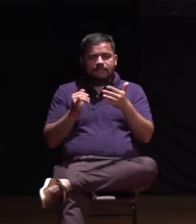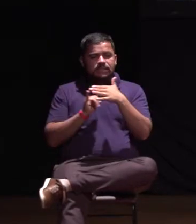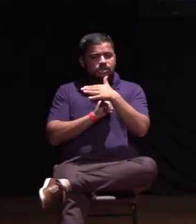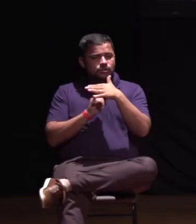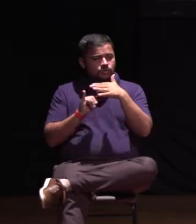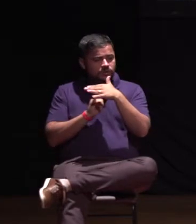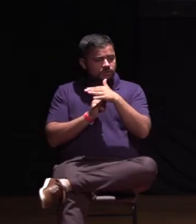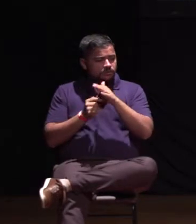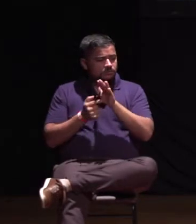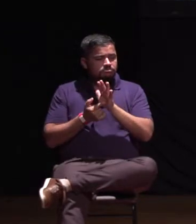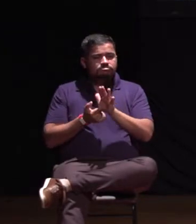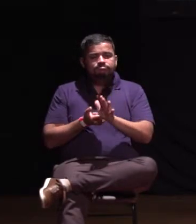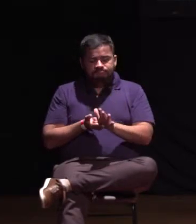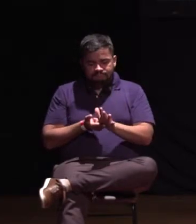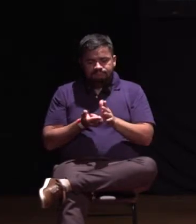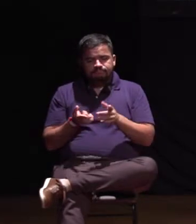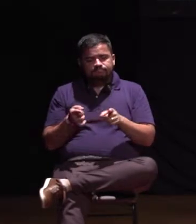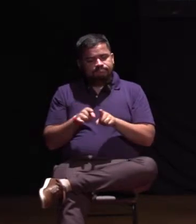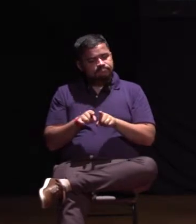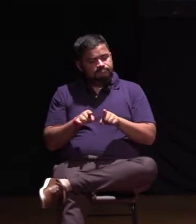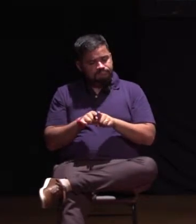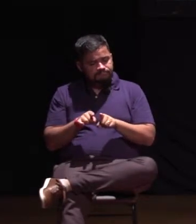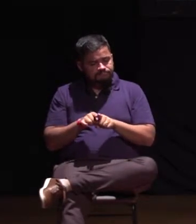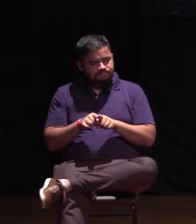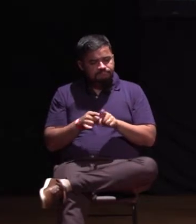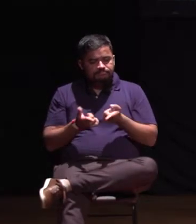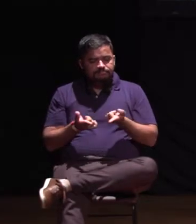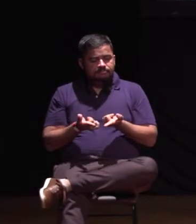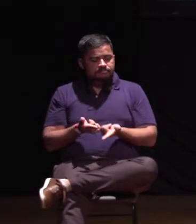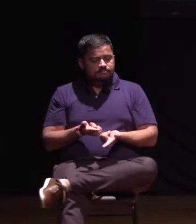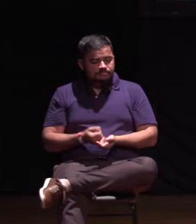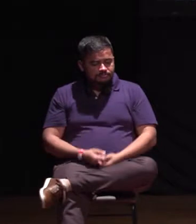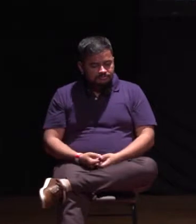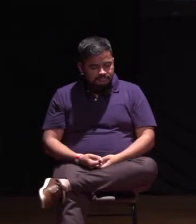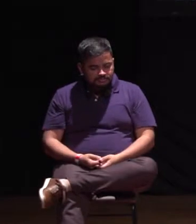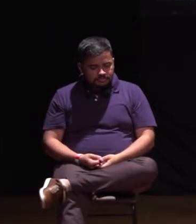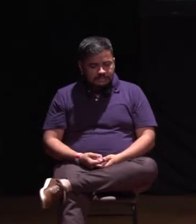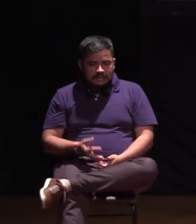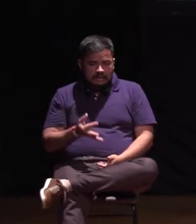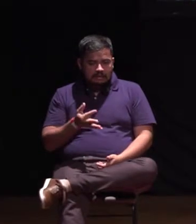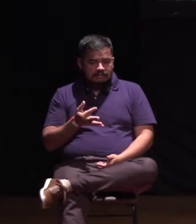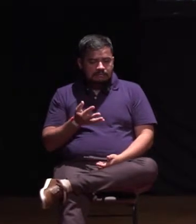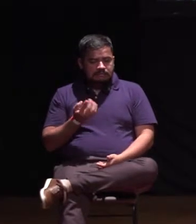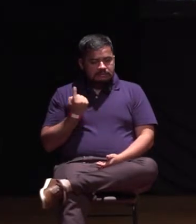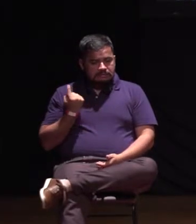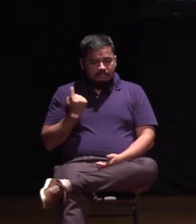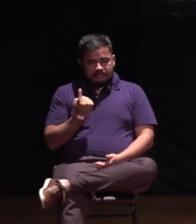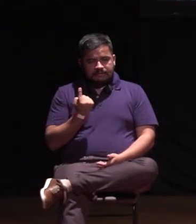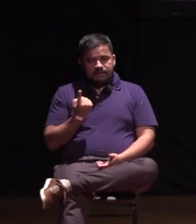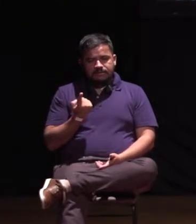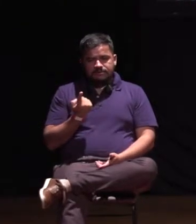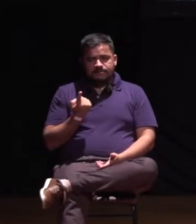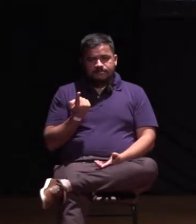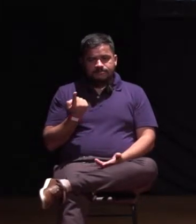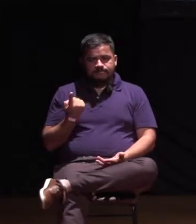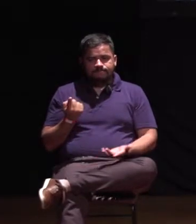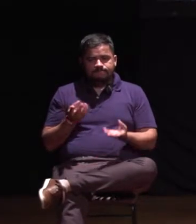e o coloca em questão, né, nessa presença efêmera de